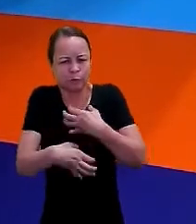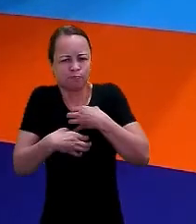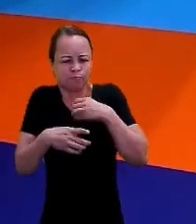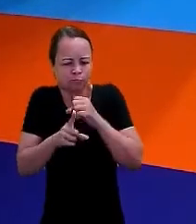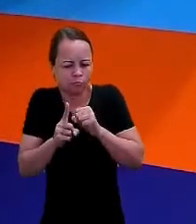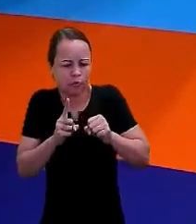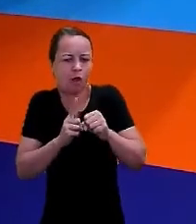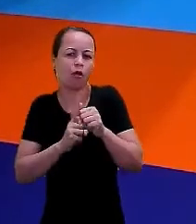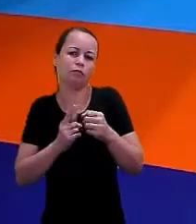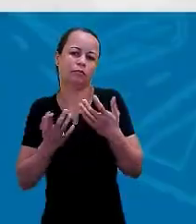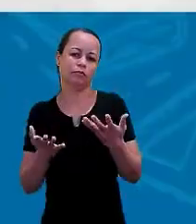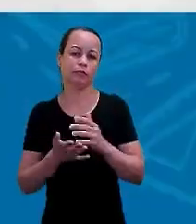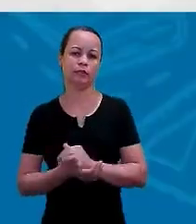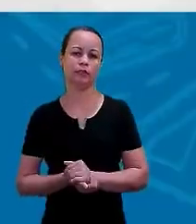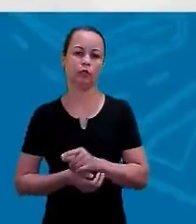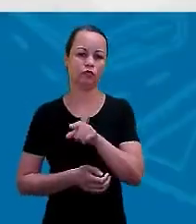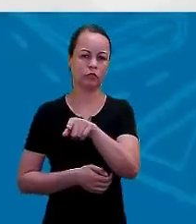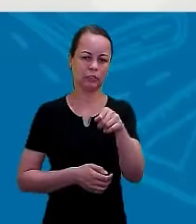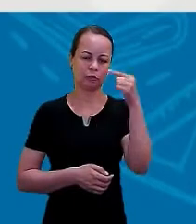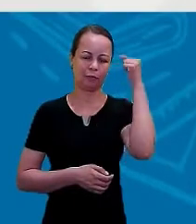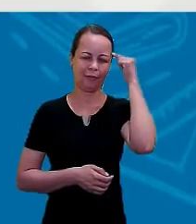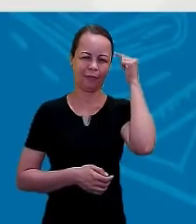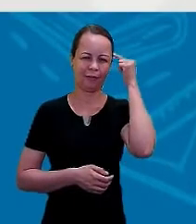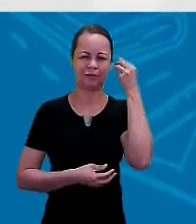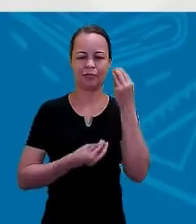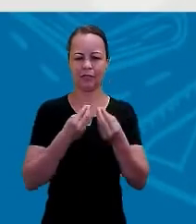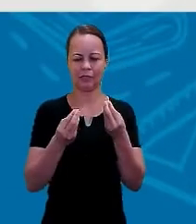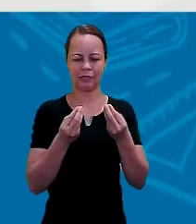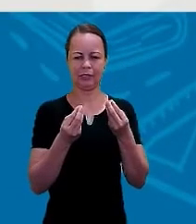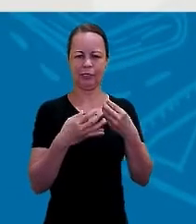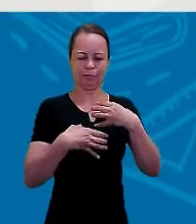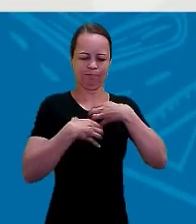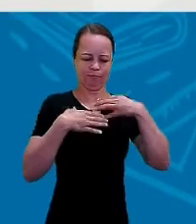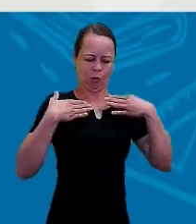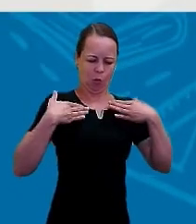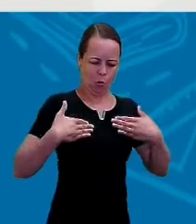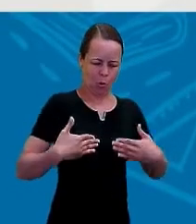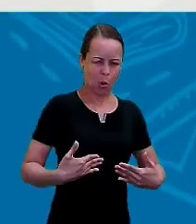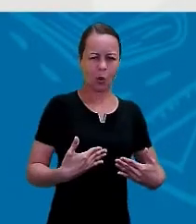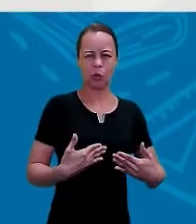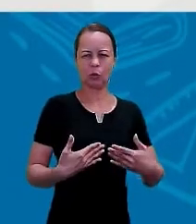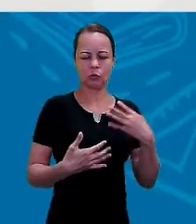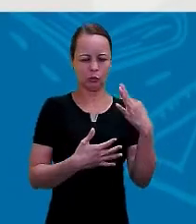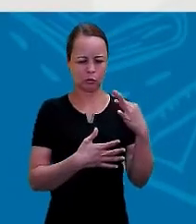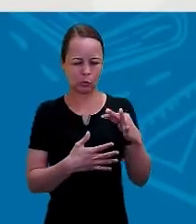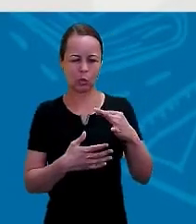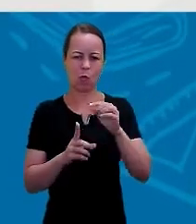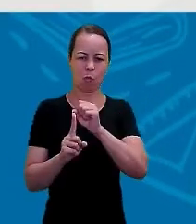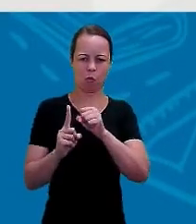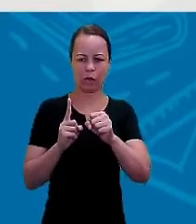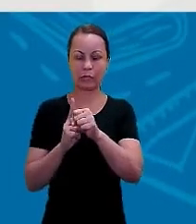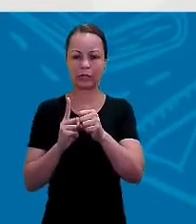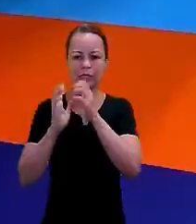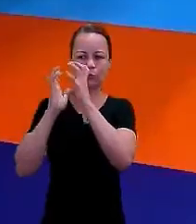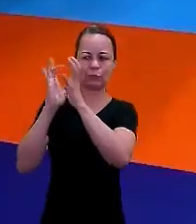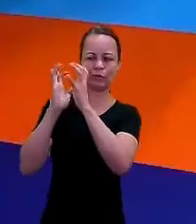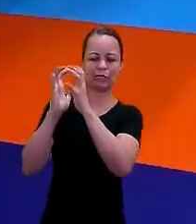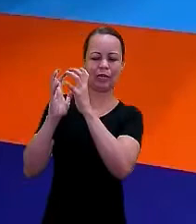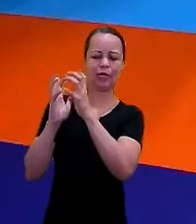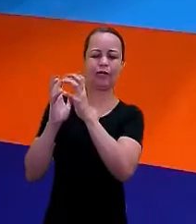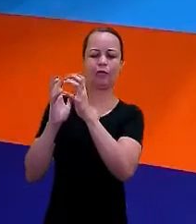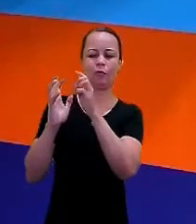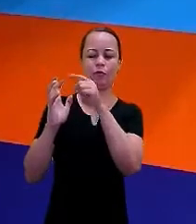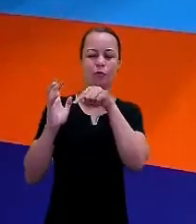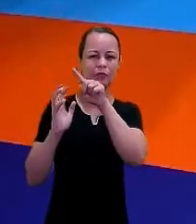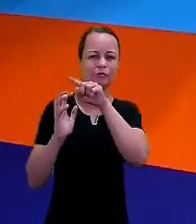Então, na hora que você pensar tanto na dor social quanto na dor física, qual é a área do cérebro que estaria ativada? A partir dessas